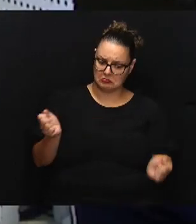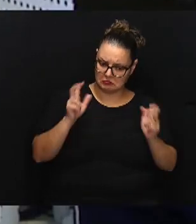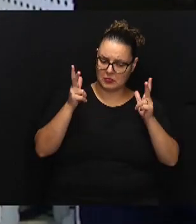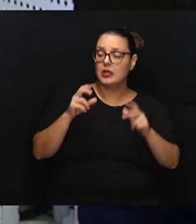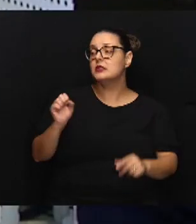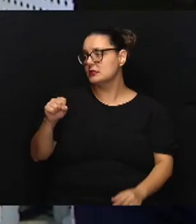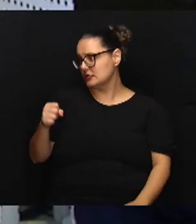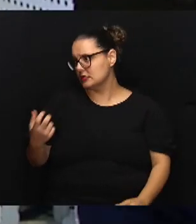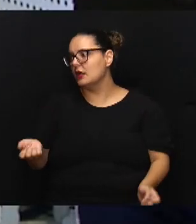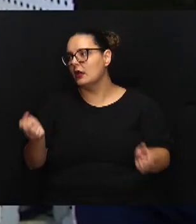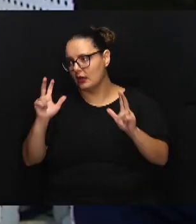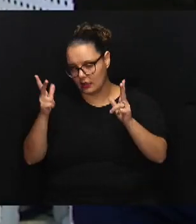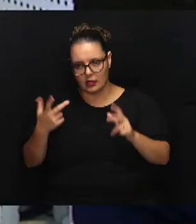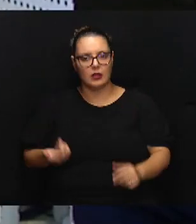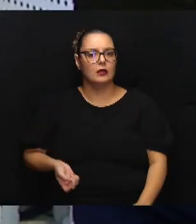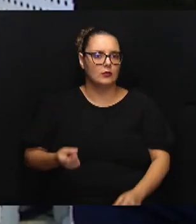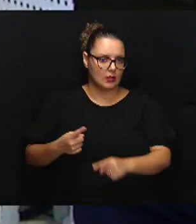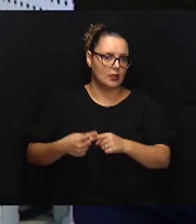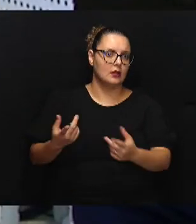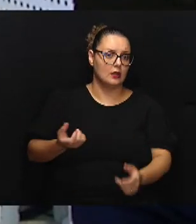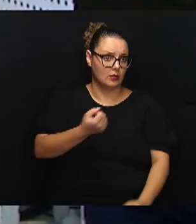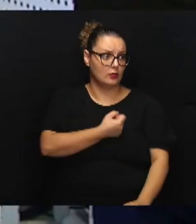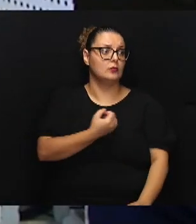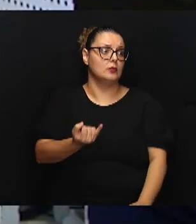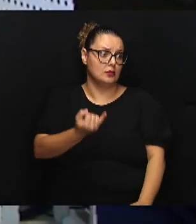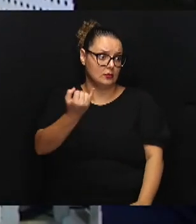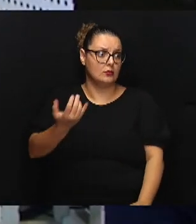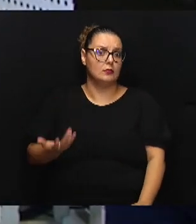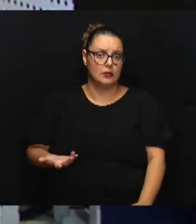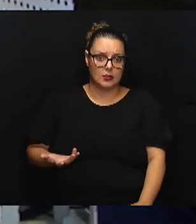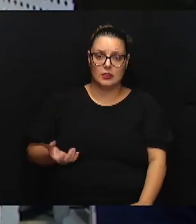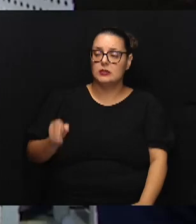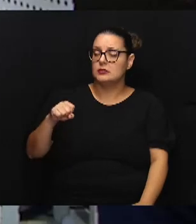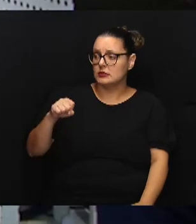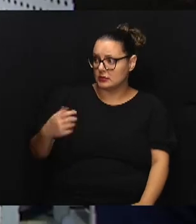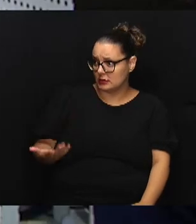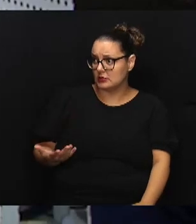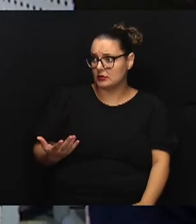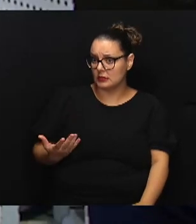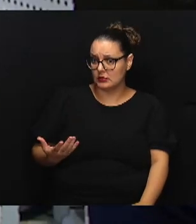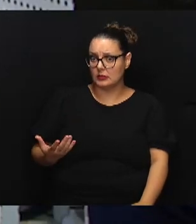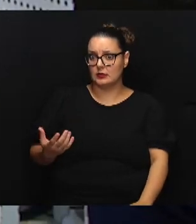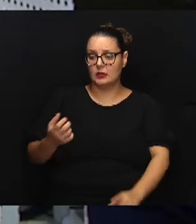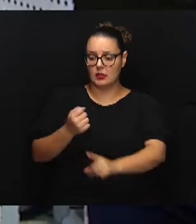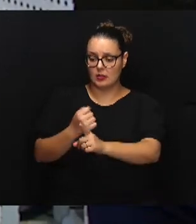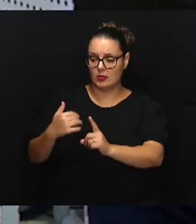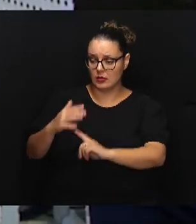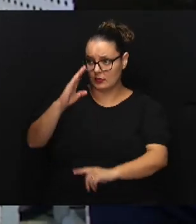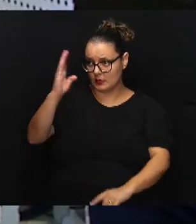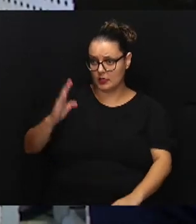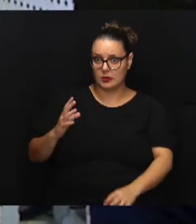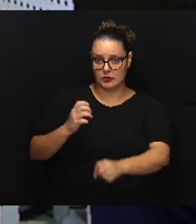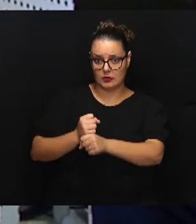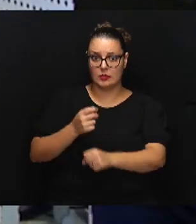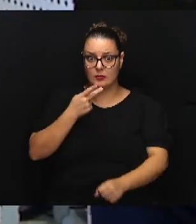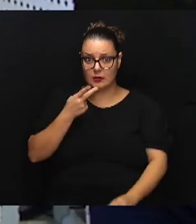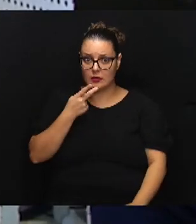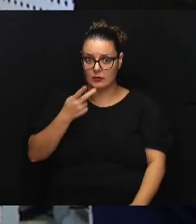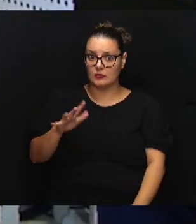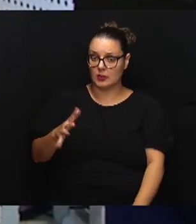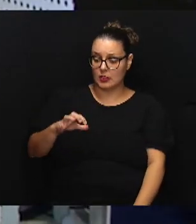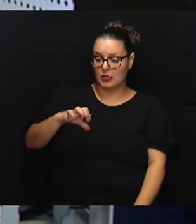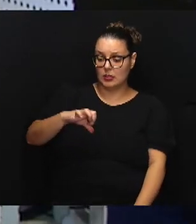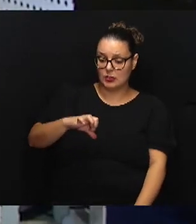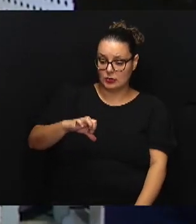Muita atenção, né? Porque é um número importante aqui, né? se a gente pegar a sociedade do Brasil inteira, a gente está falando aí de pelo menos